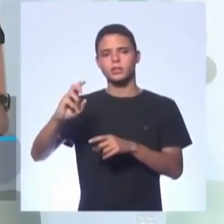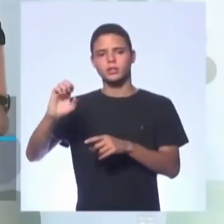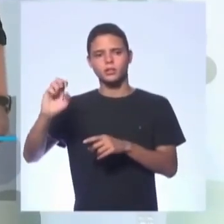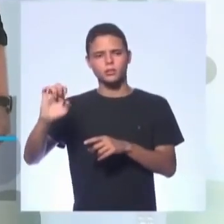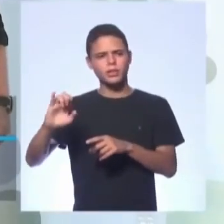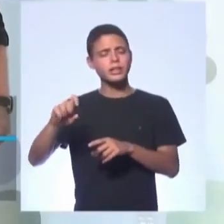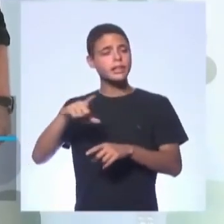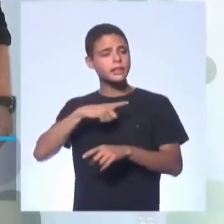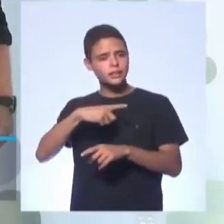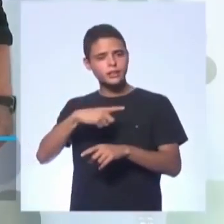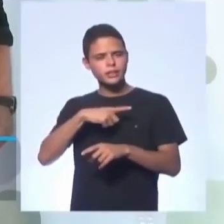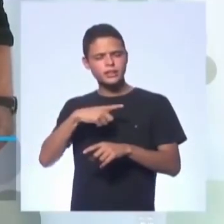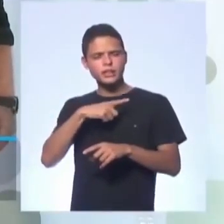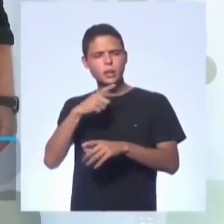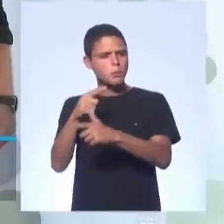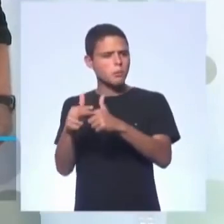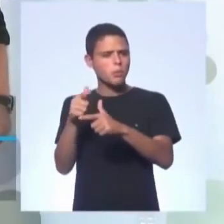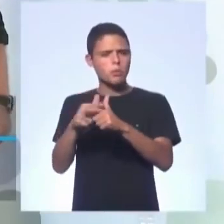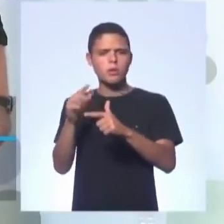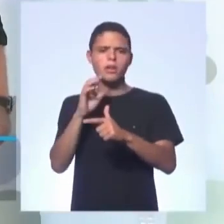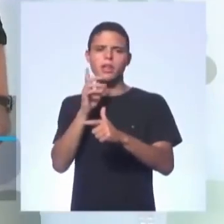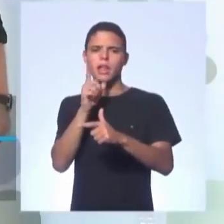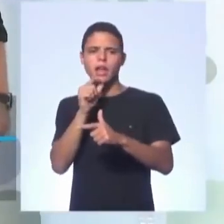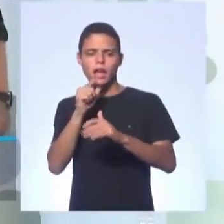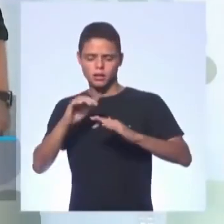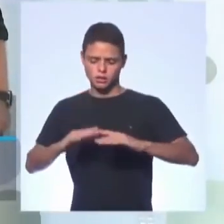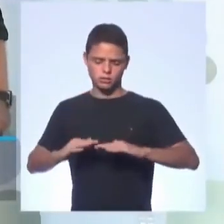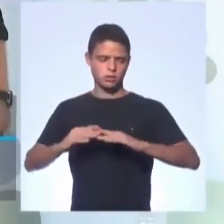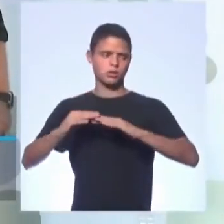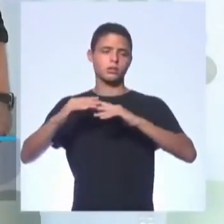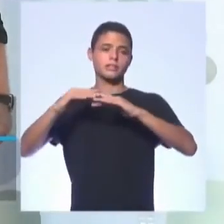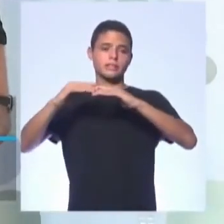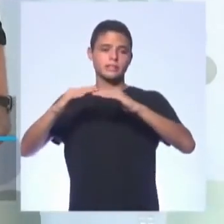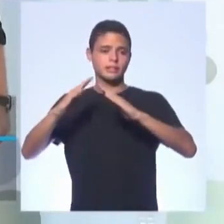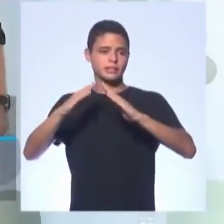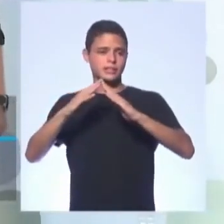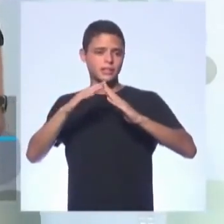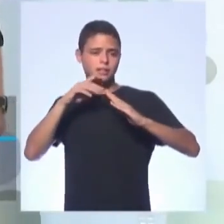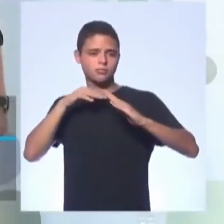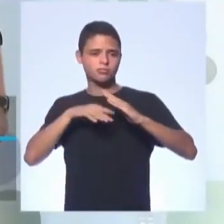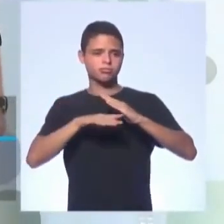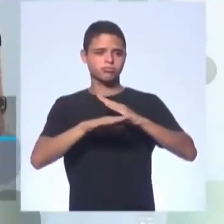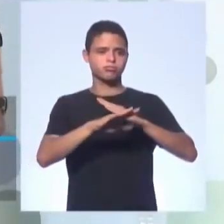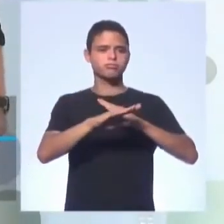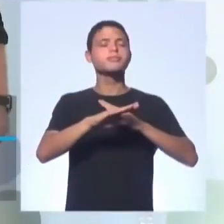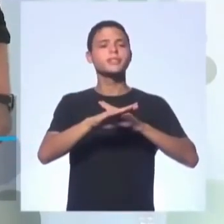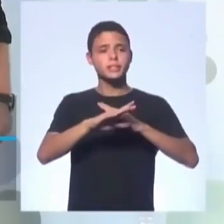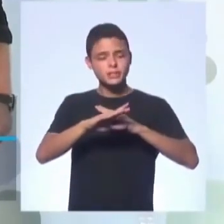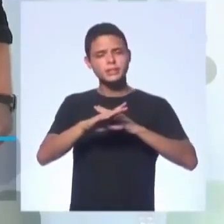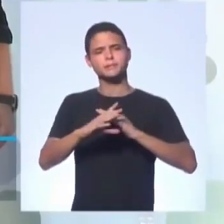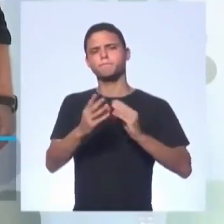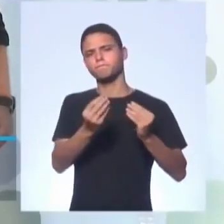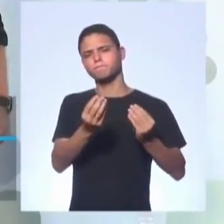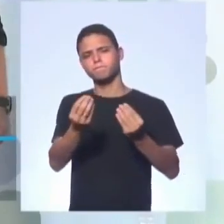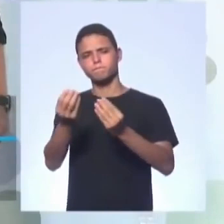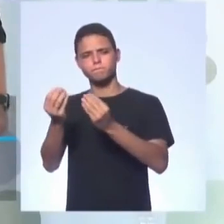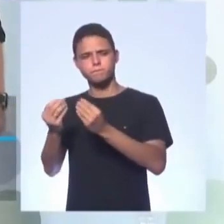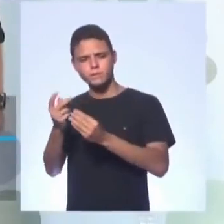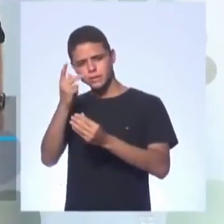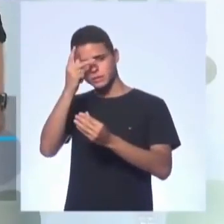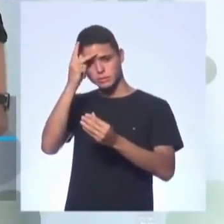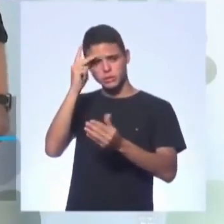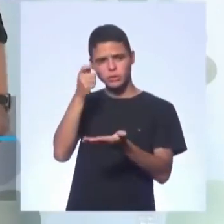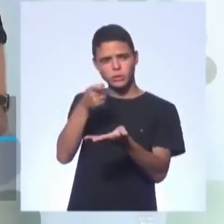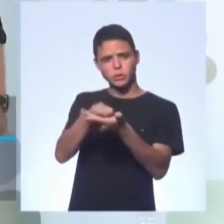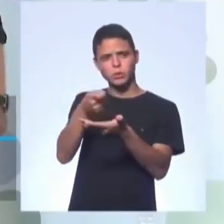também sofre essas consequências aí de inundação, porque vários loteamentos, né, foram feitos nessas regiões,